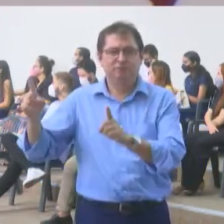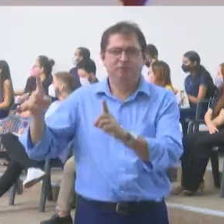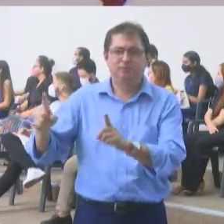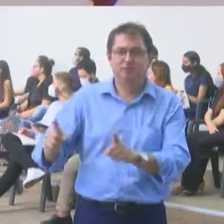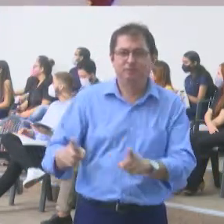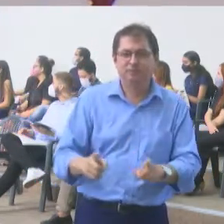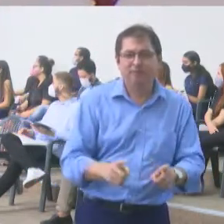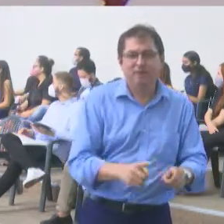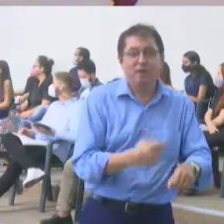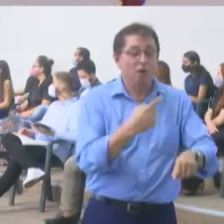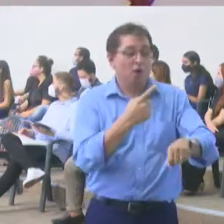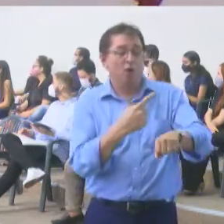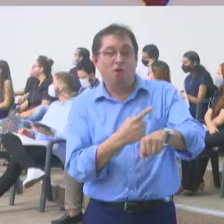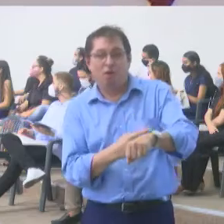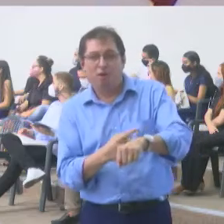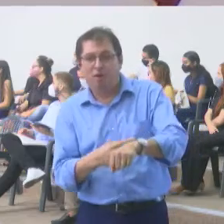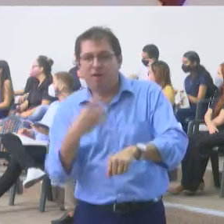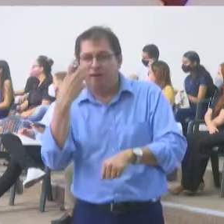Eita,